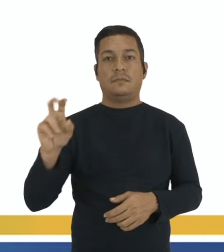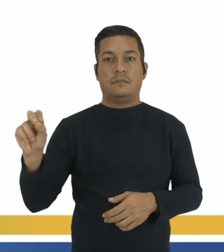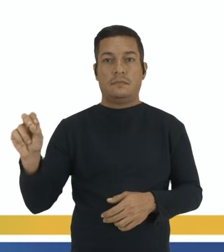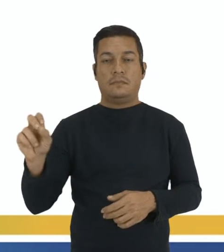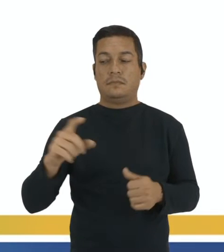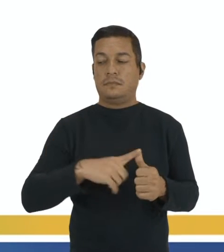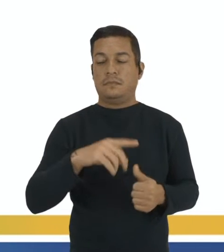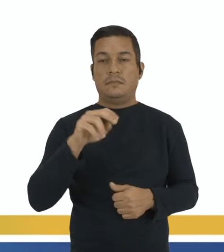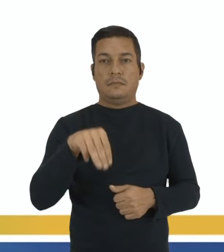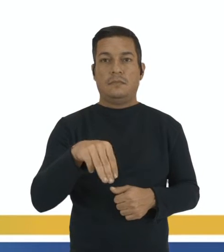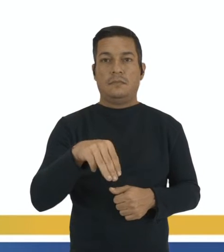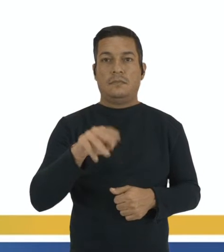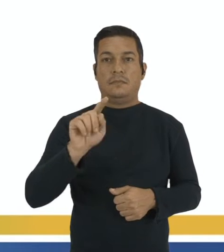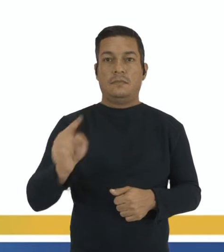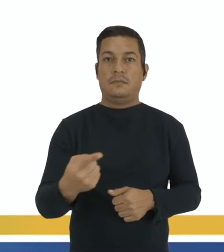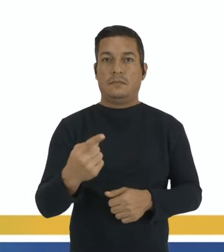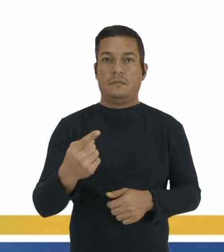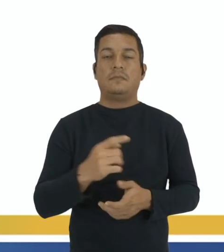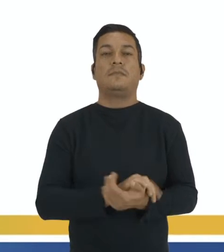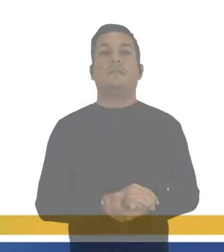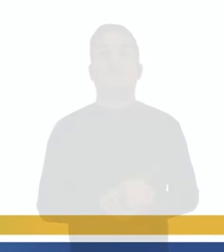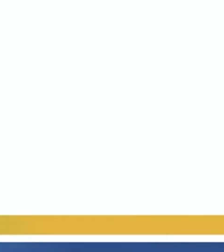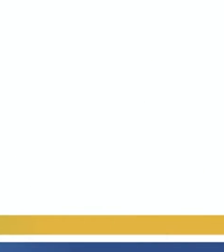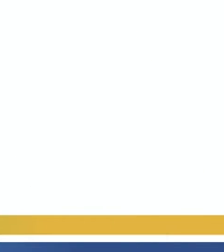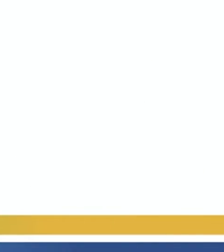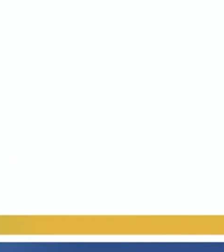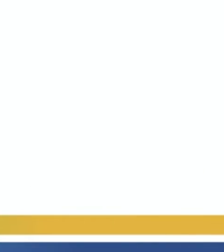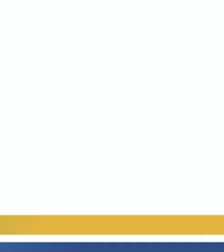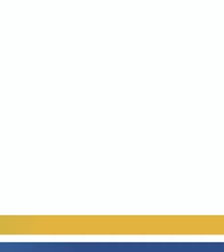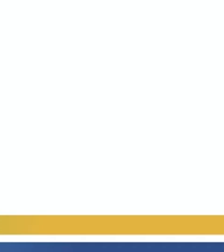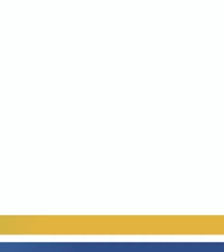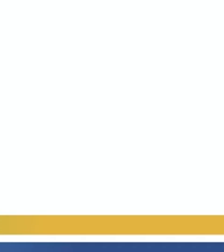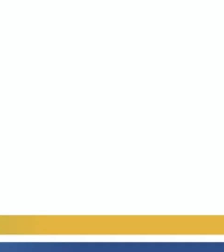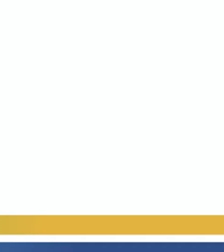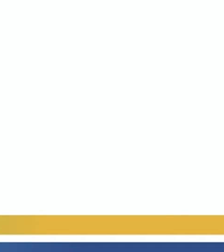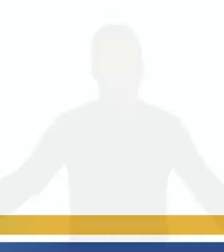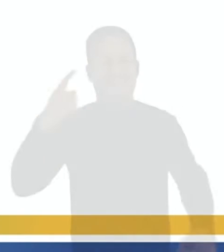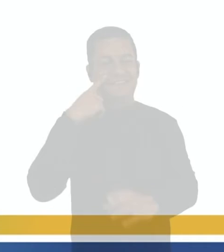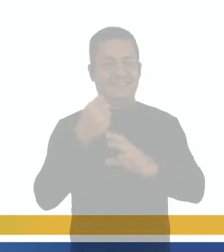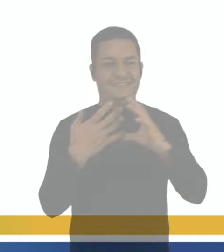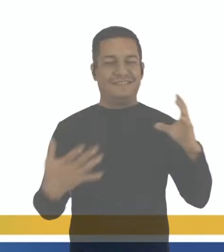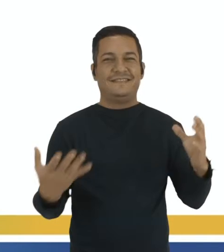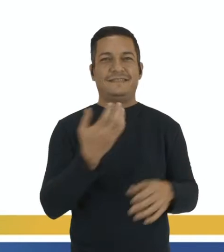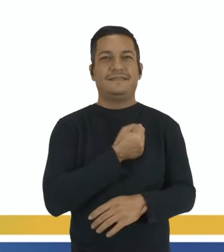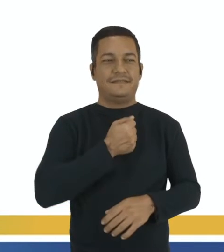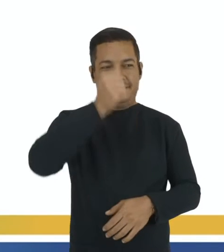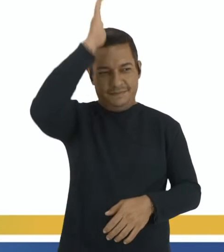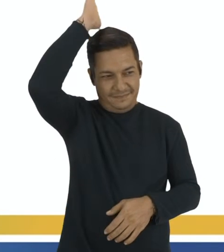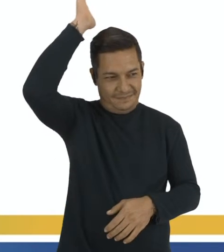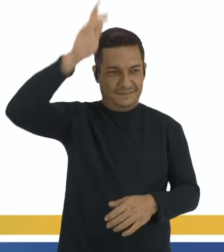500 e M, 1000 unidades, certo? Então vamos ver algumas características do sistema de numeração romano, tudo